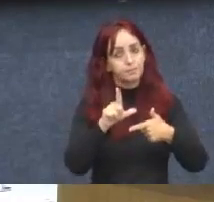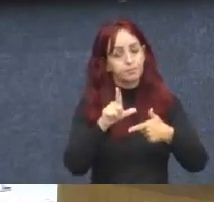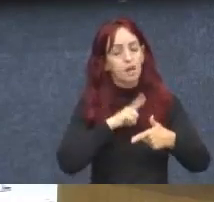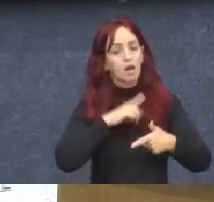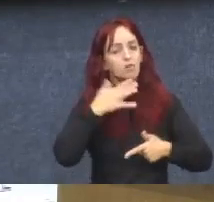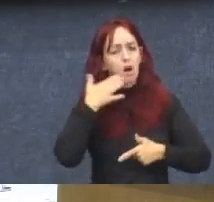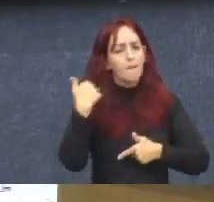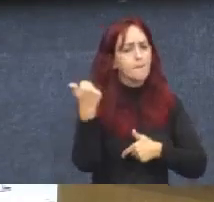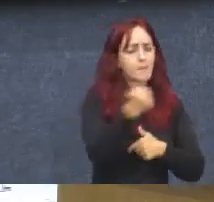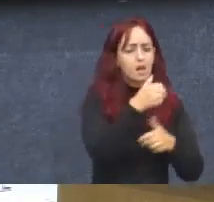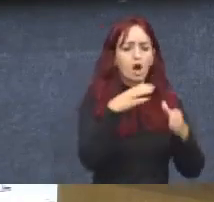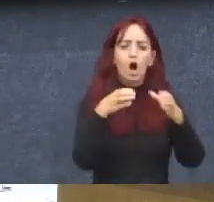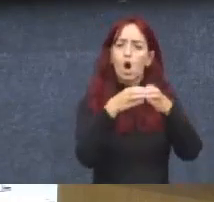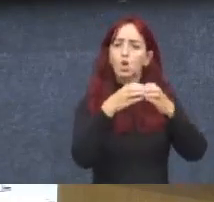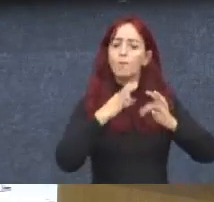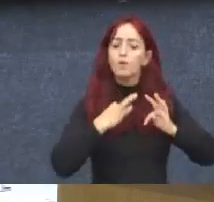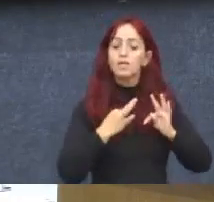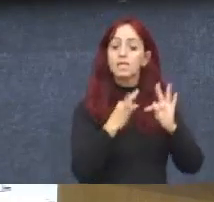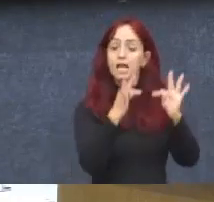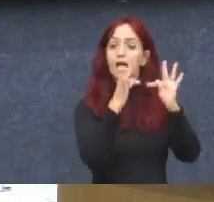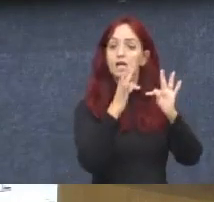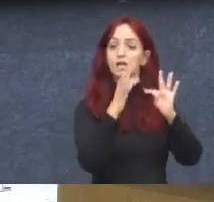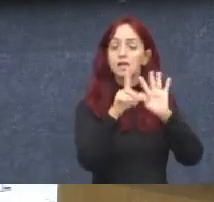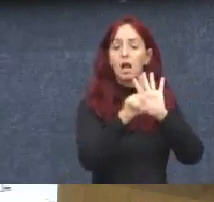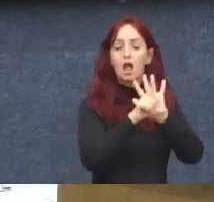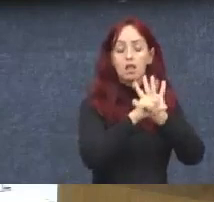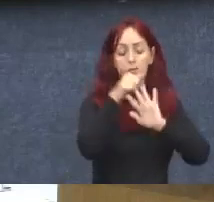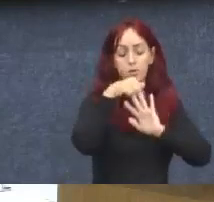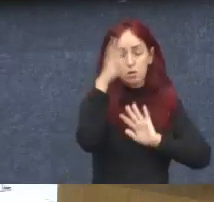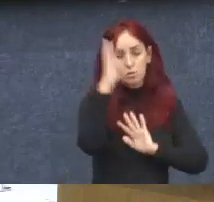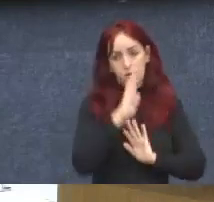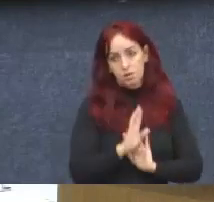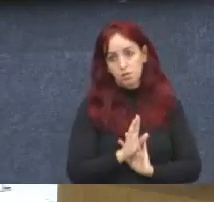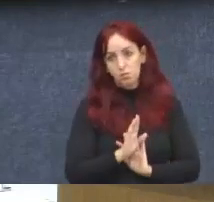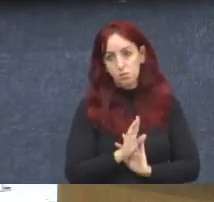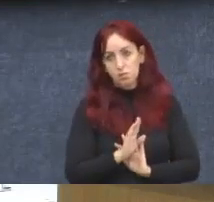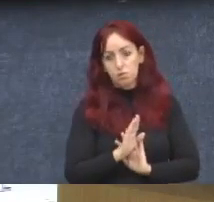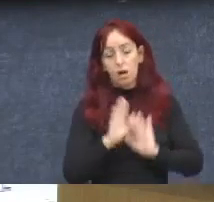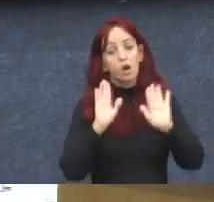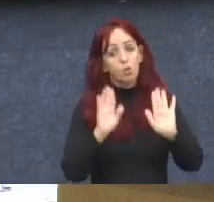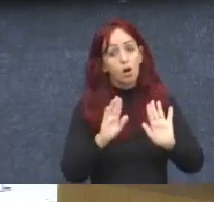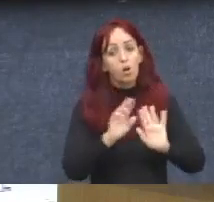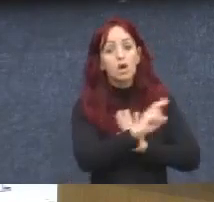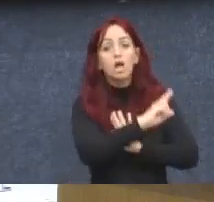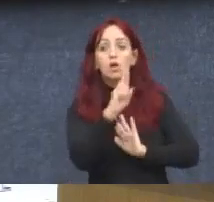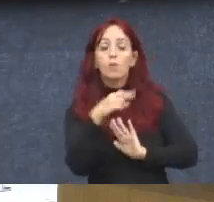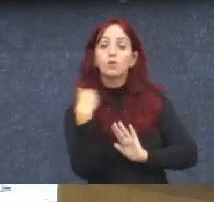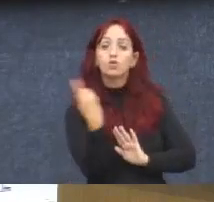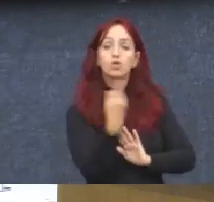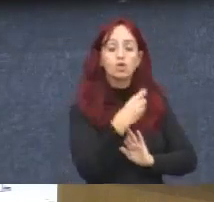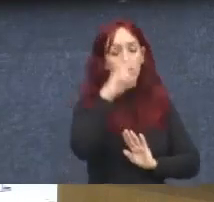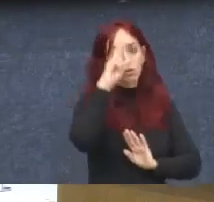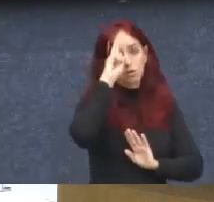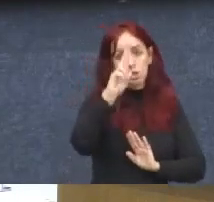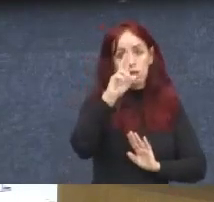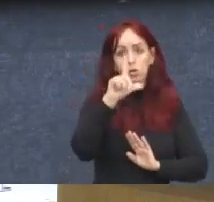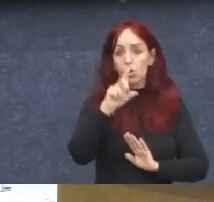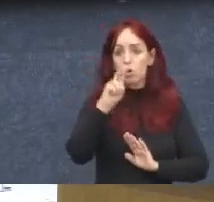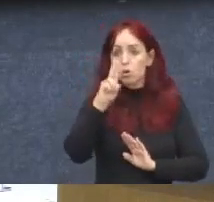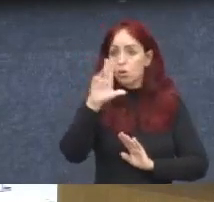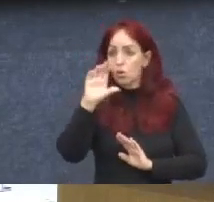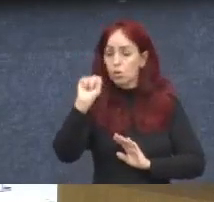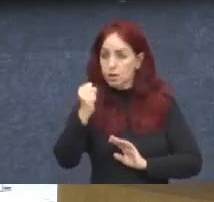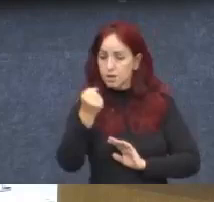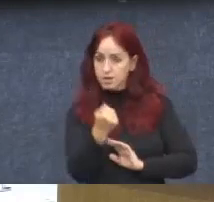melhor equipe técnica legislativa do Brasil, ao qual, em nome do nosso diretor Lucas Leal, eu